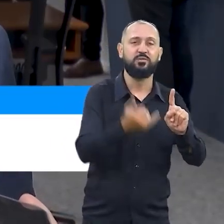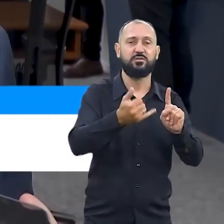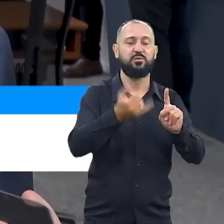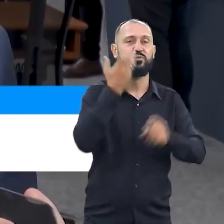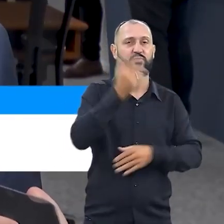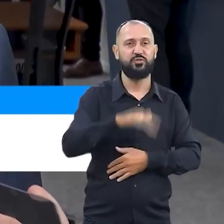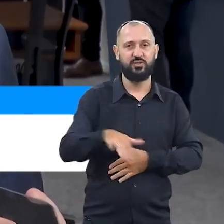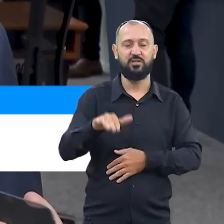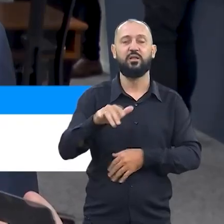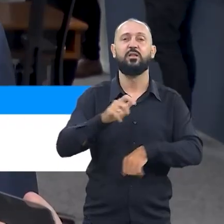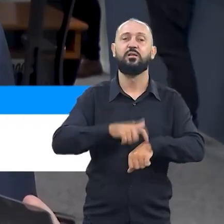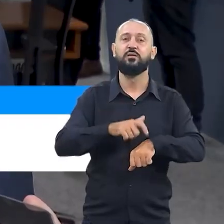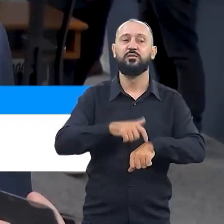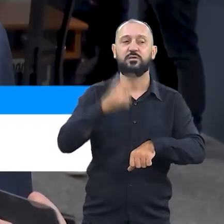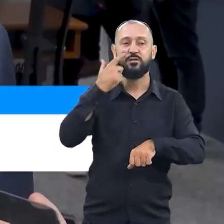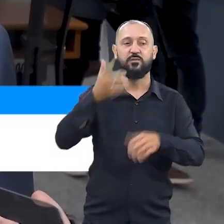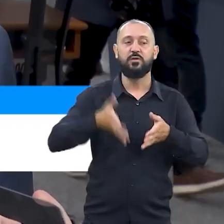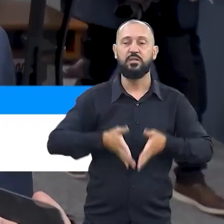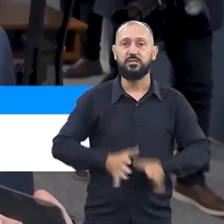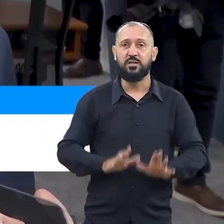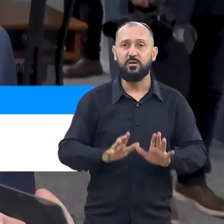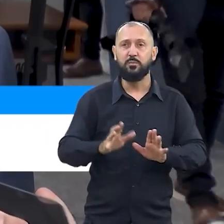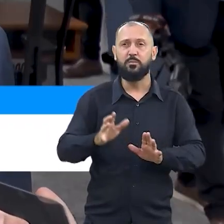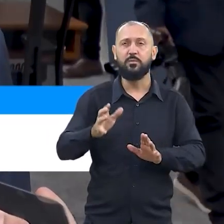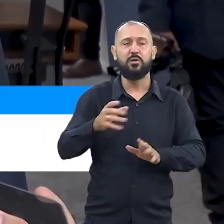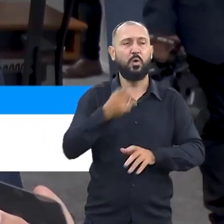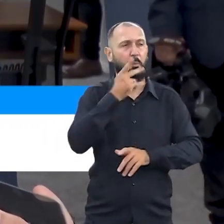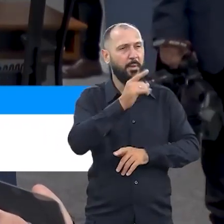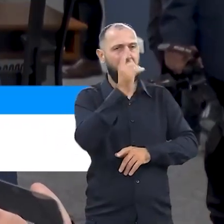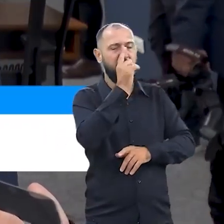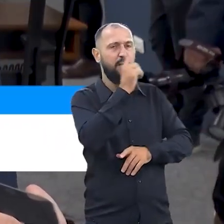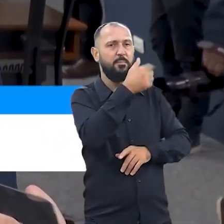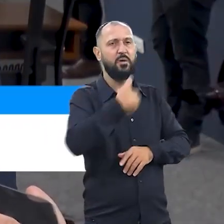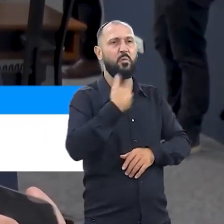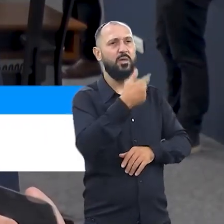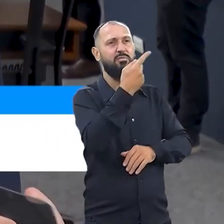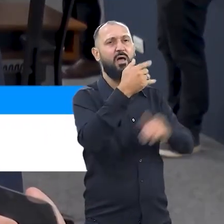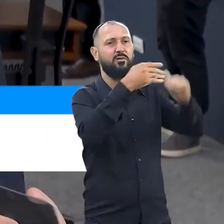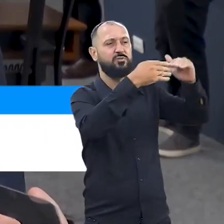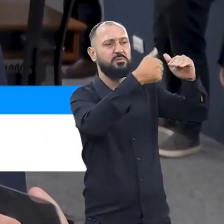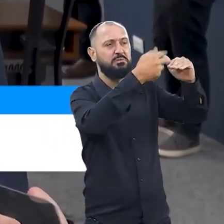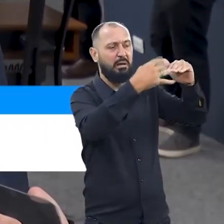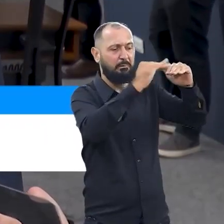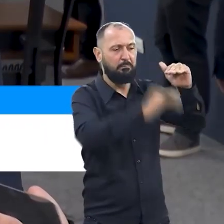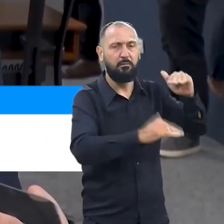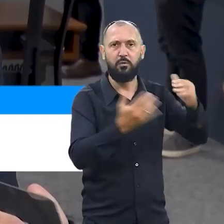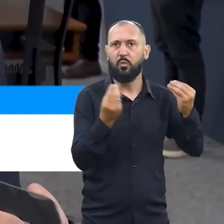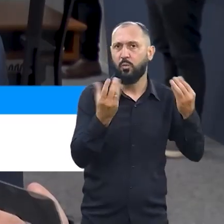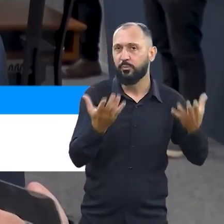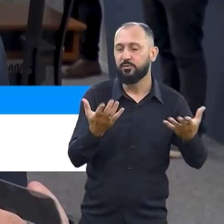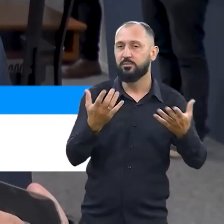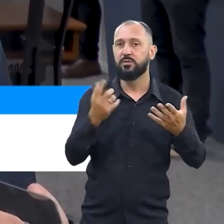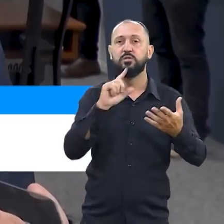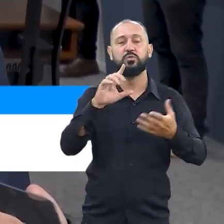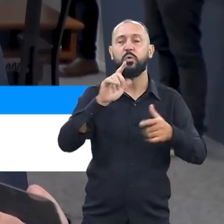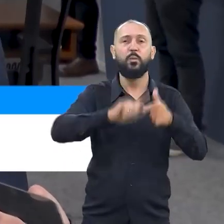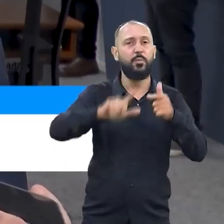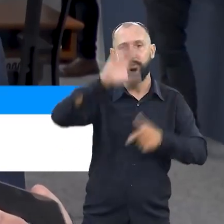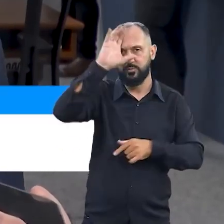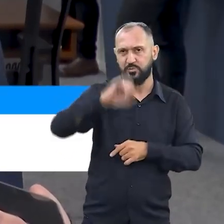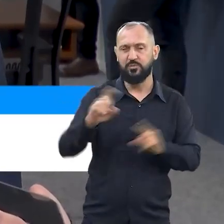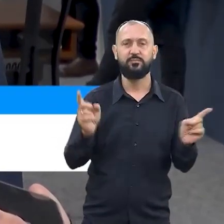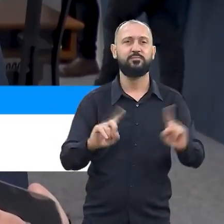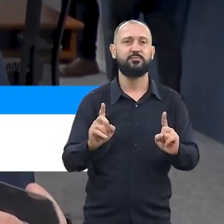de menores, quando nós estamos vendo o nascimento de uma criança com os pais com essa idade. Né? Logicamente que isso não